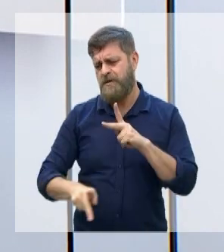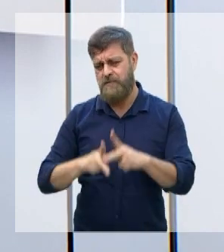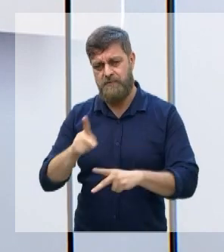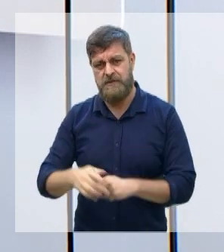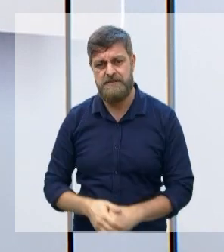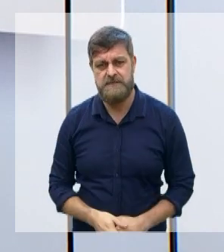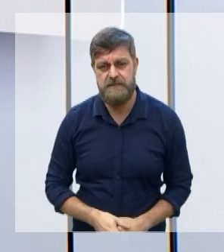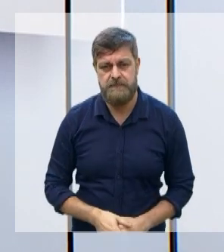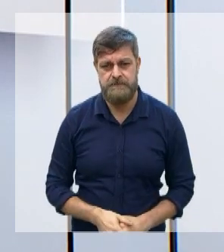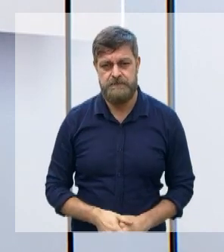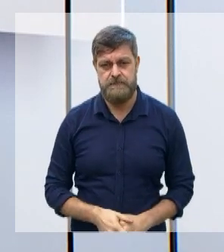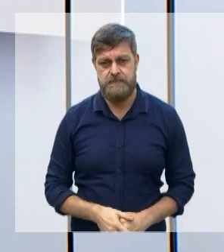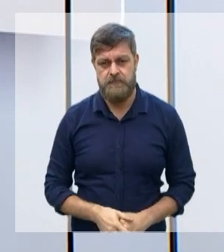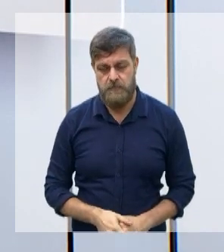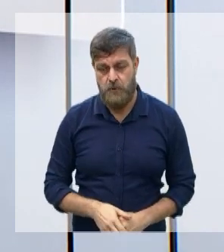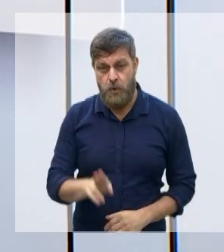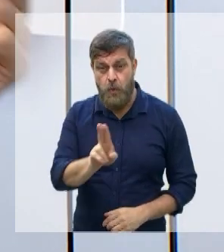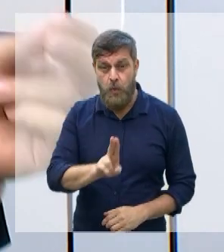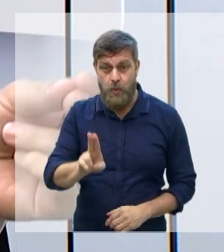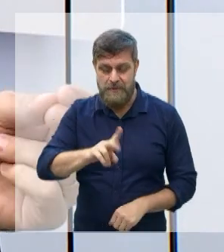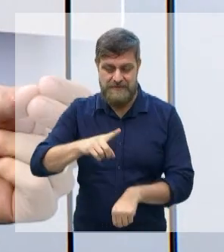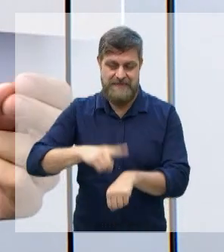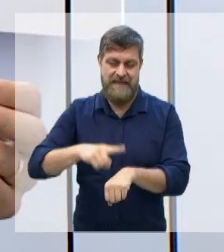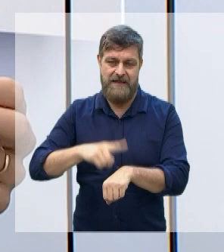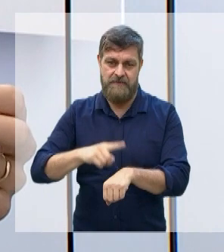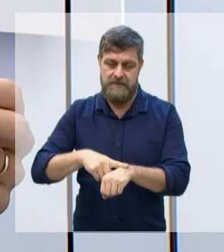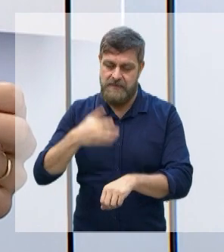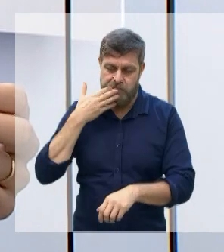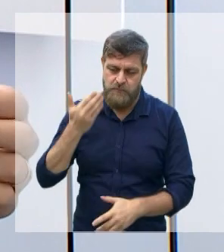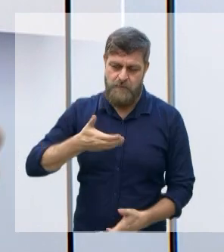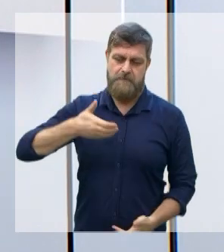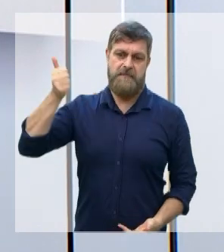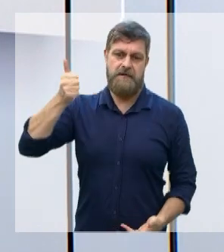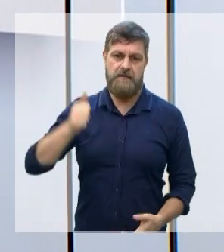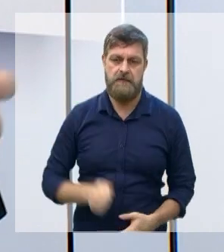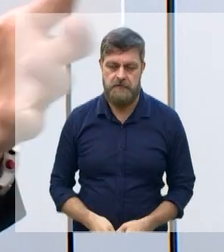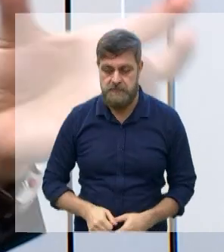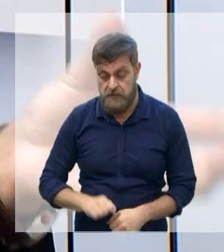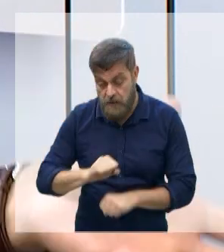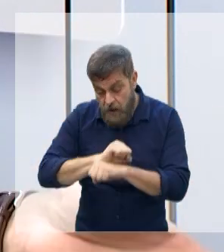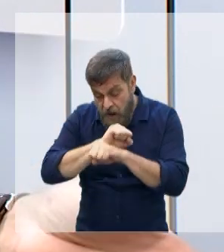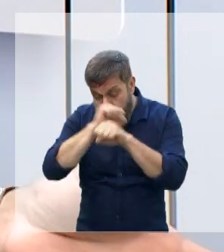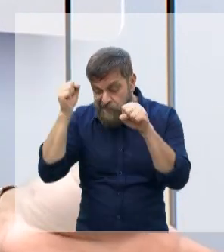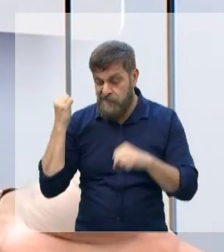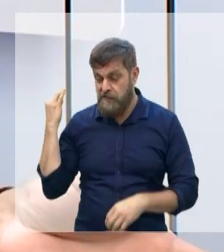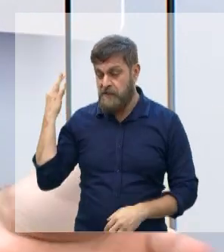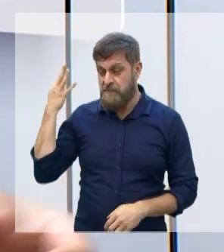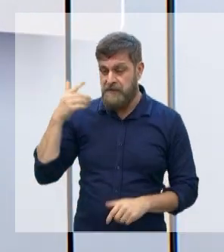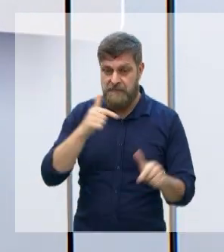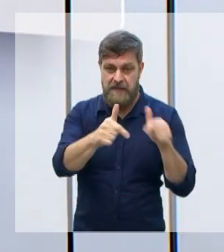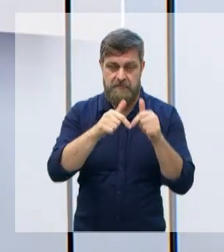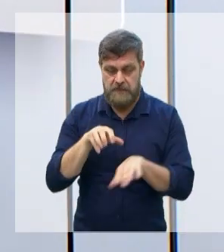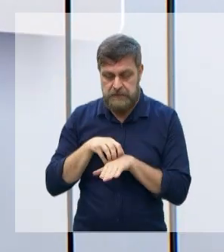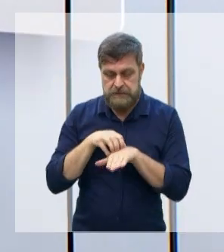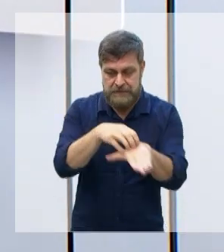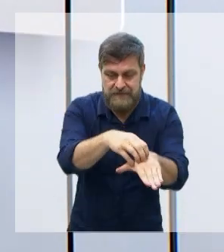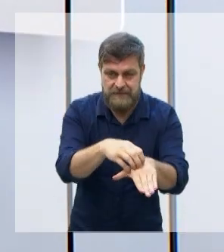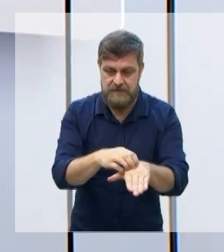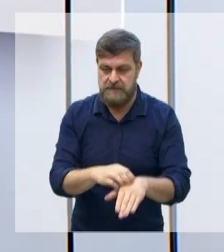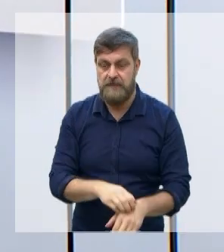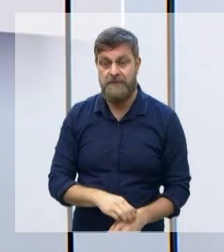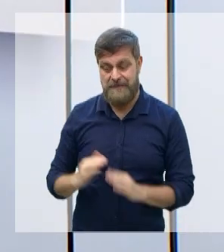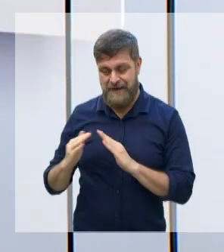que ele ele possa usufruir desse tempo de uma outra forma não precisa acordar tão cedo para que o trabalho não vai chegar tão